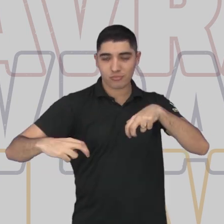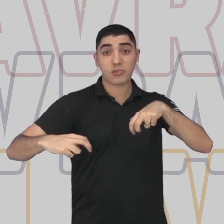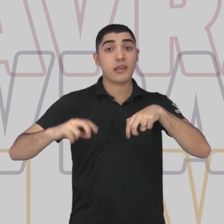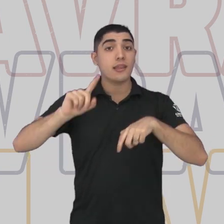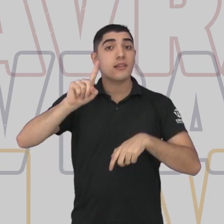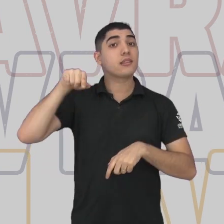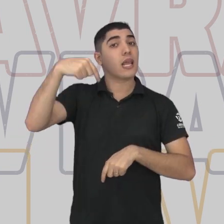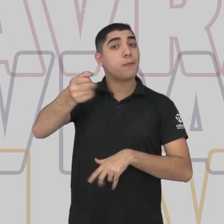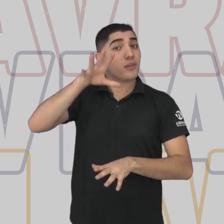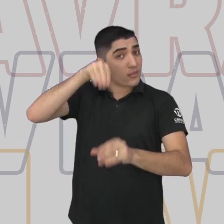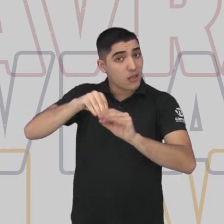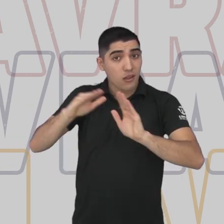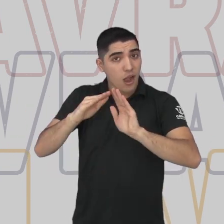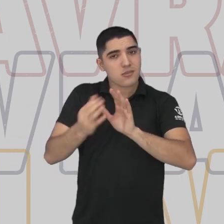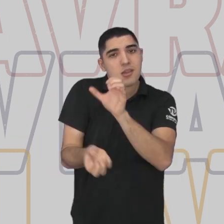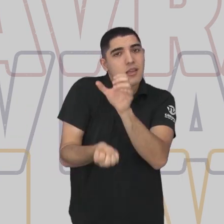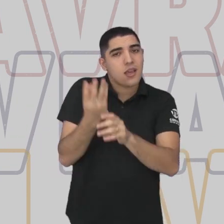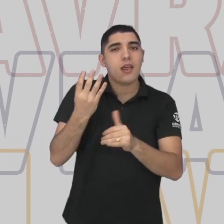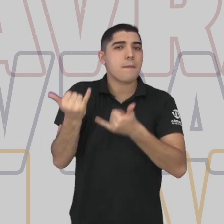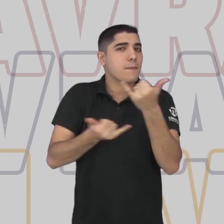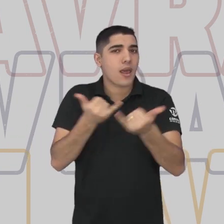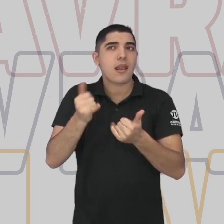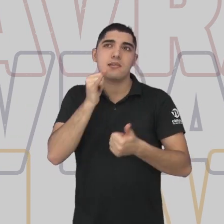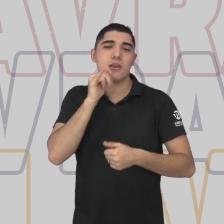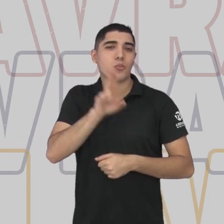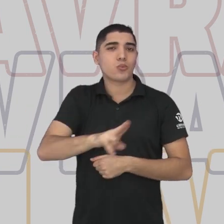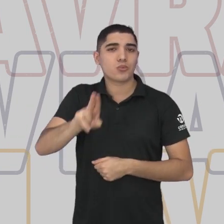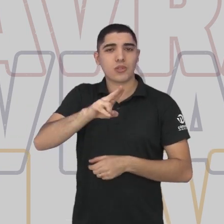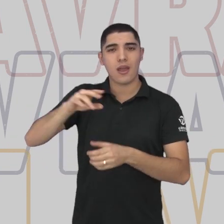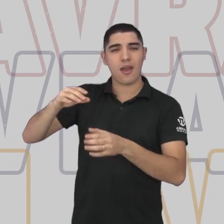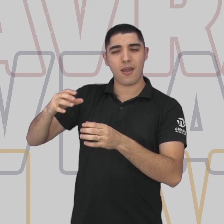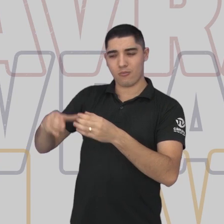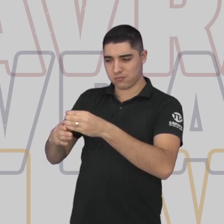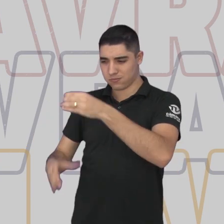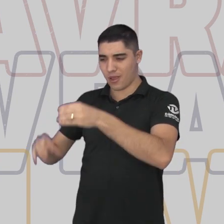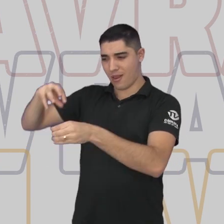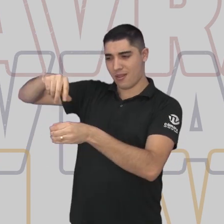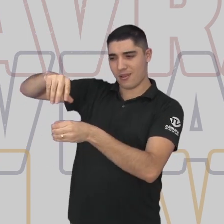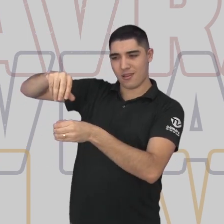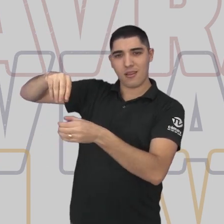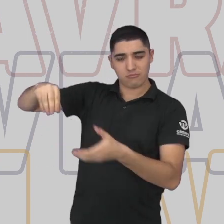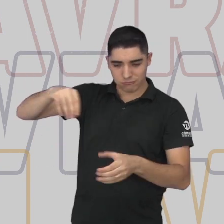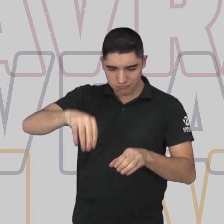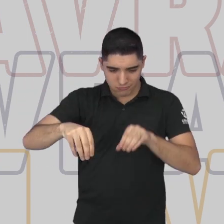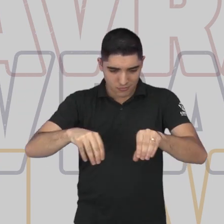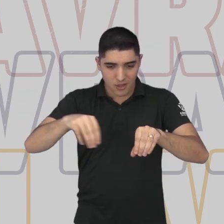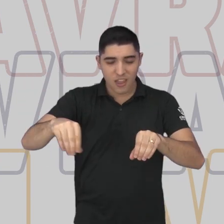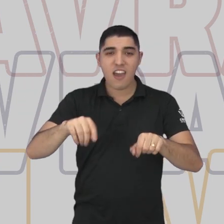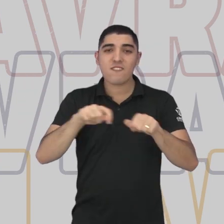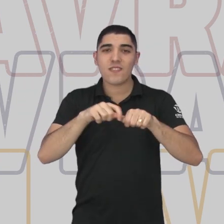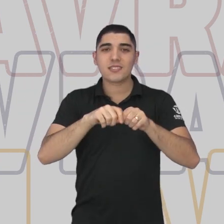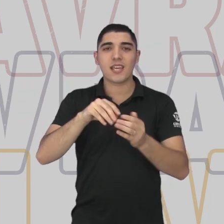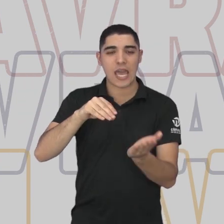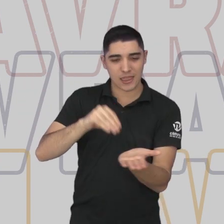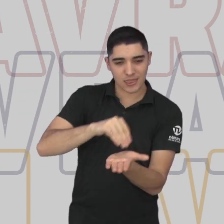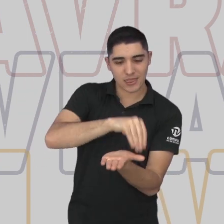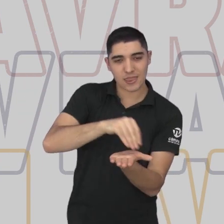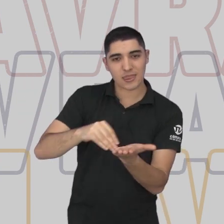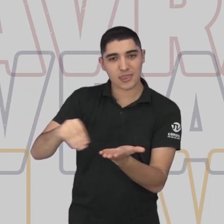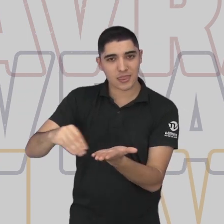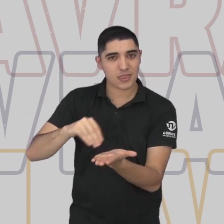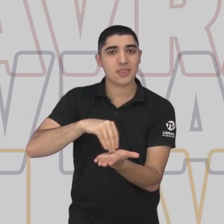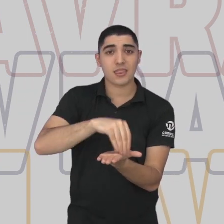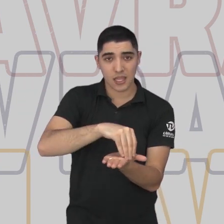E depois fazer as brincadeiras em casa também, né? Com tampinhas, né? Criar algum jogo, por exemplo, um jogo de